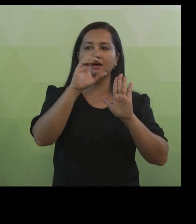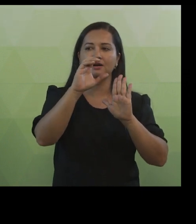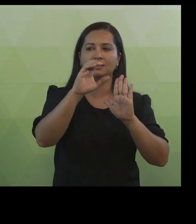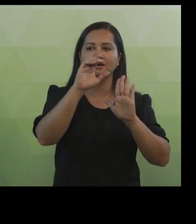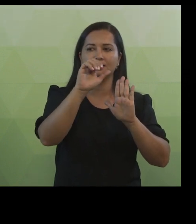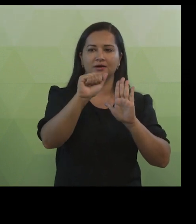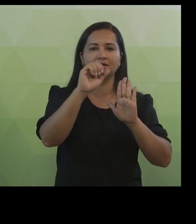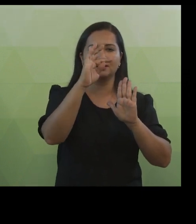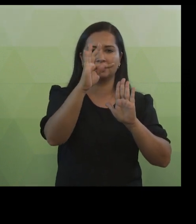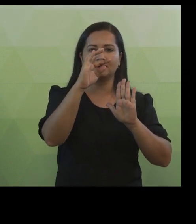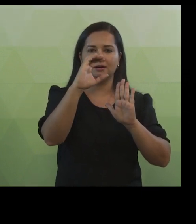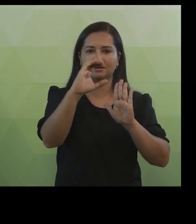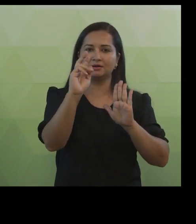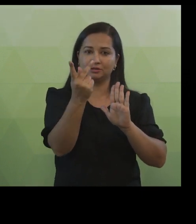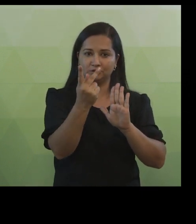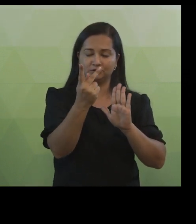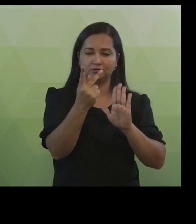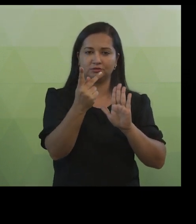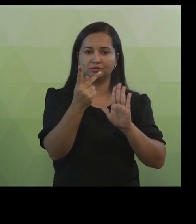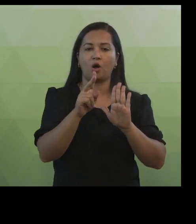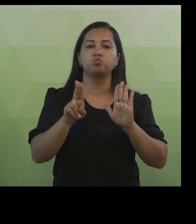dedicado para o tratamento de exceção.